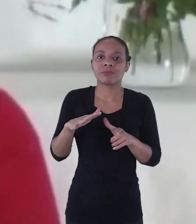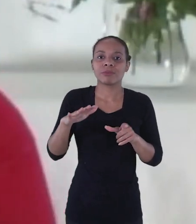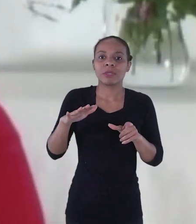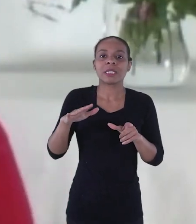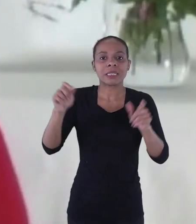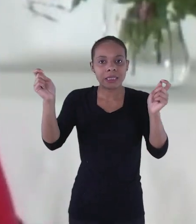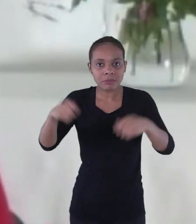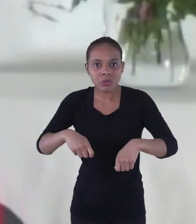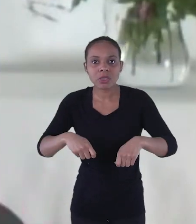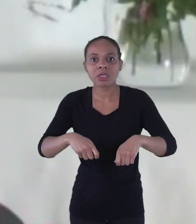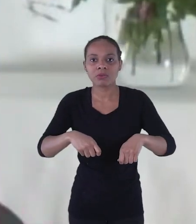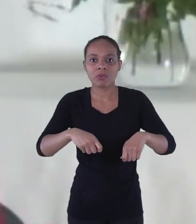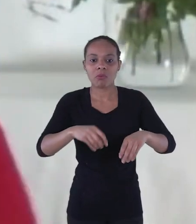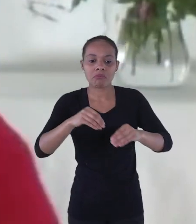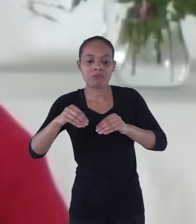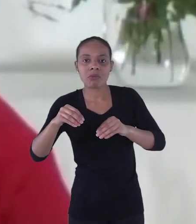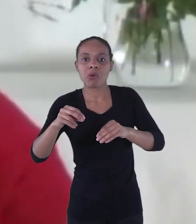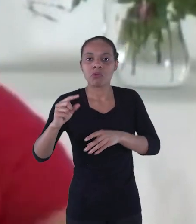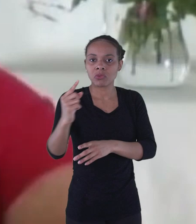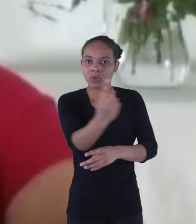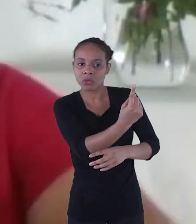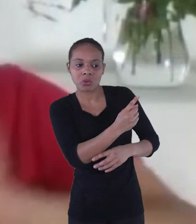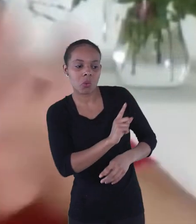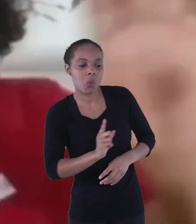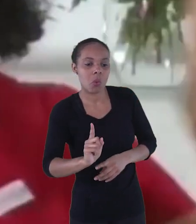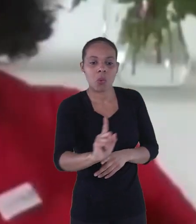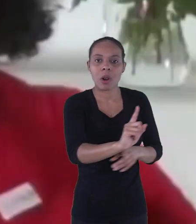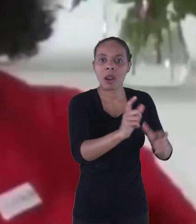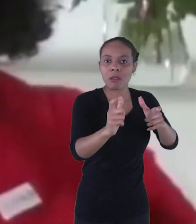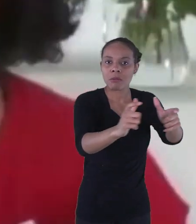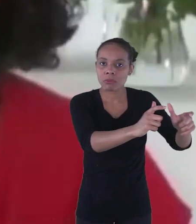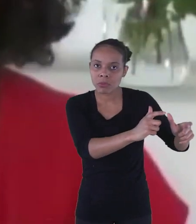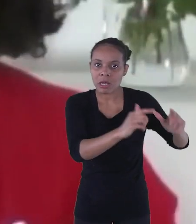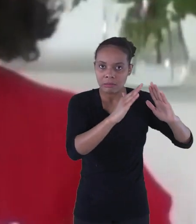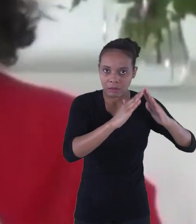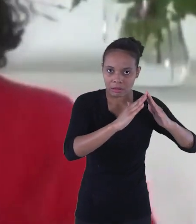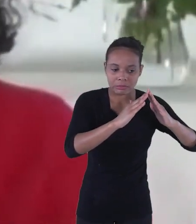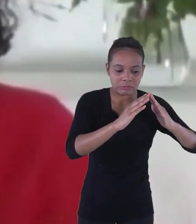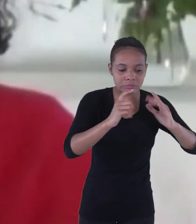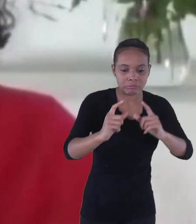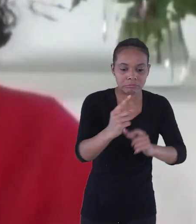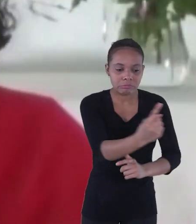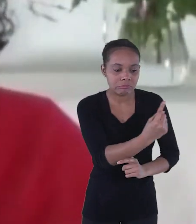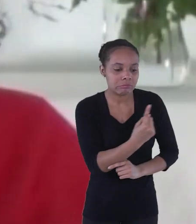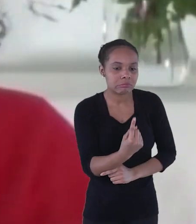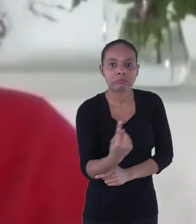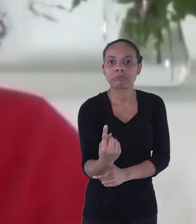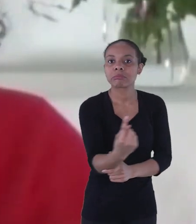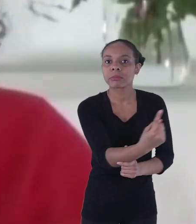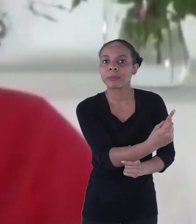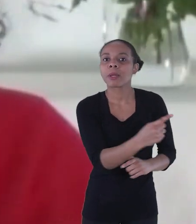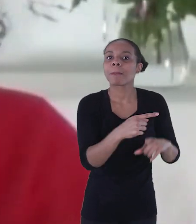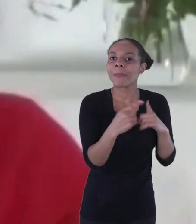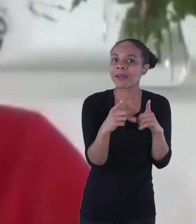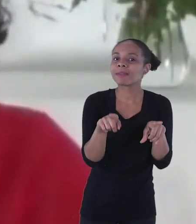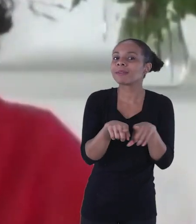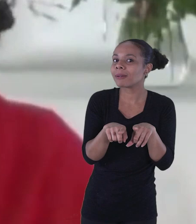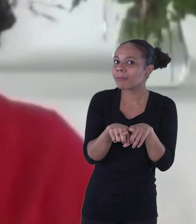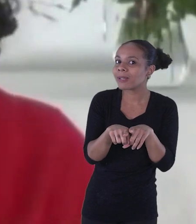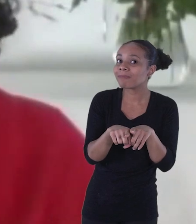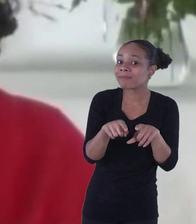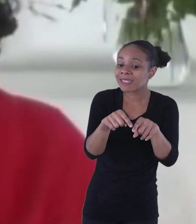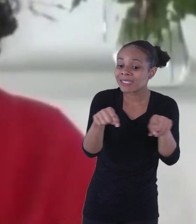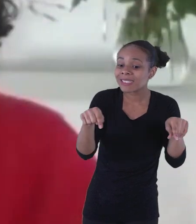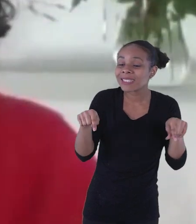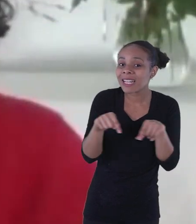numa casa, que é a cozinha, o quintal e o tanque, mas ela conhecia também a sala de visitas, porque ela